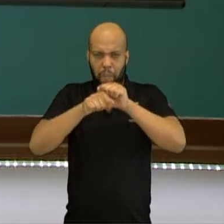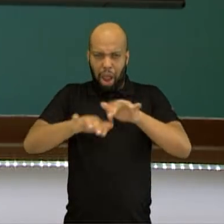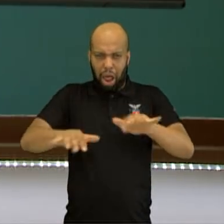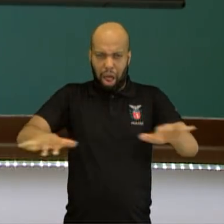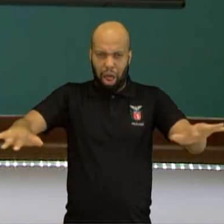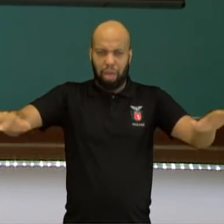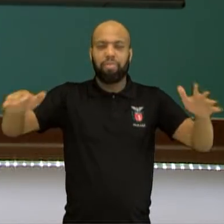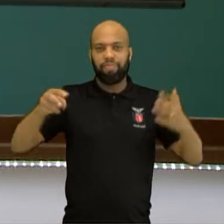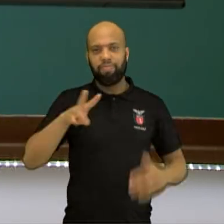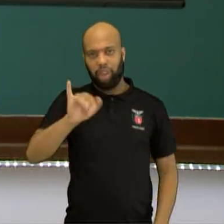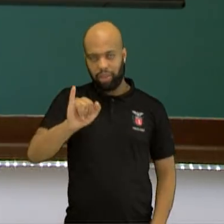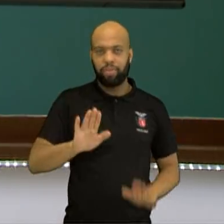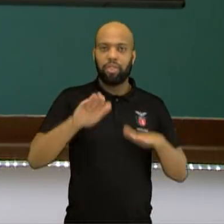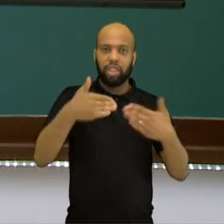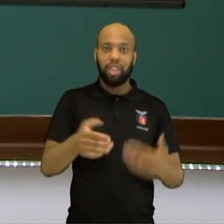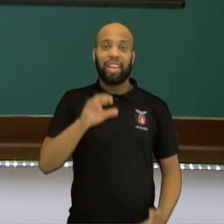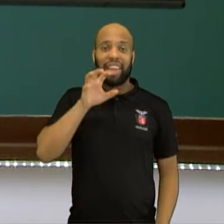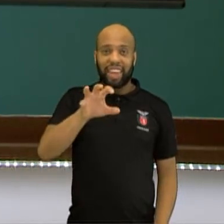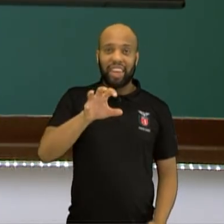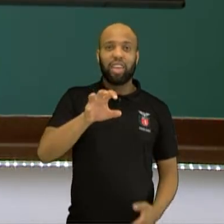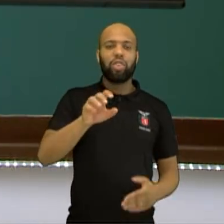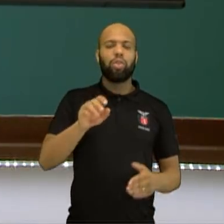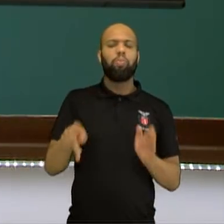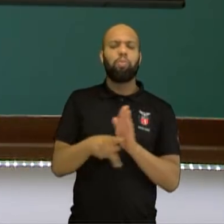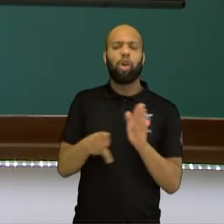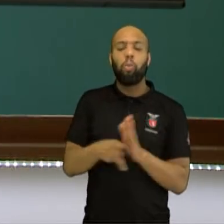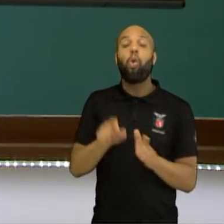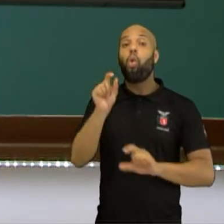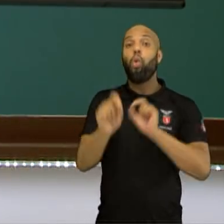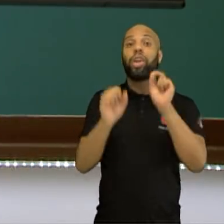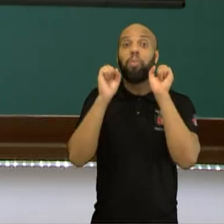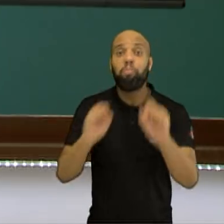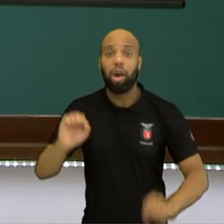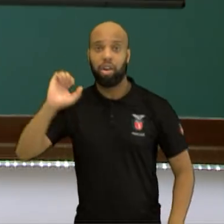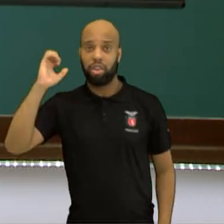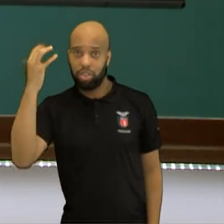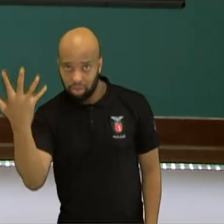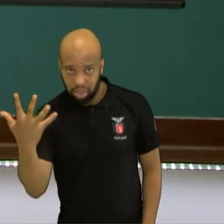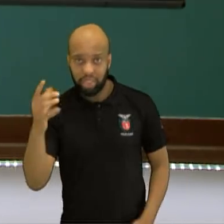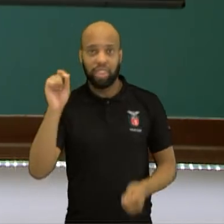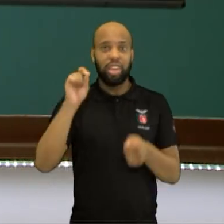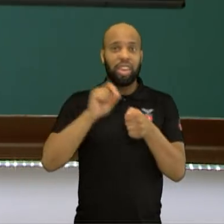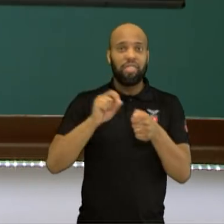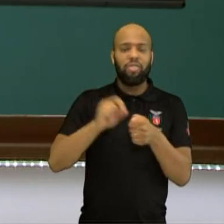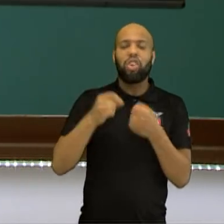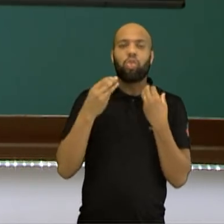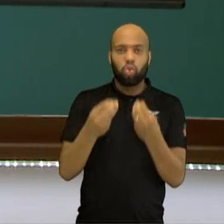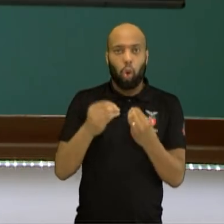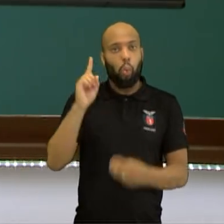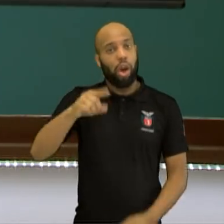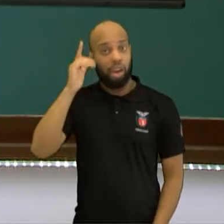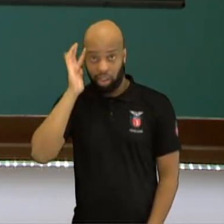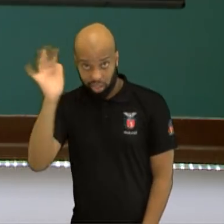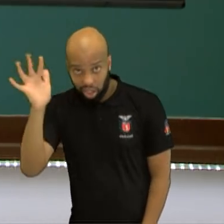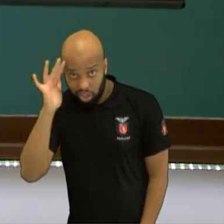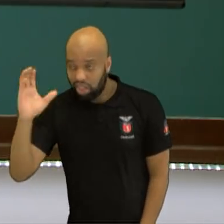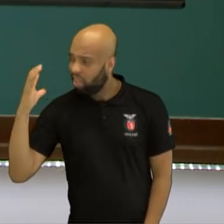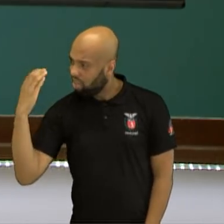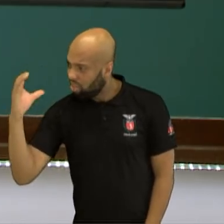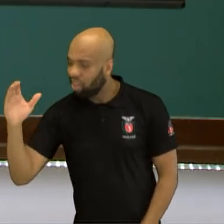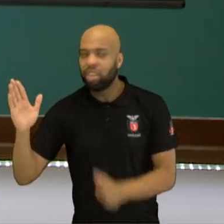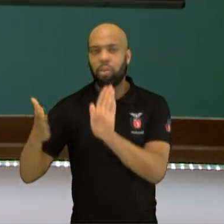quebre, certo? Então, essa previsibilidade é o que as teorias científicas se